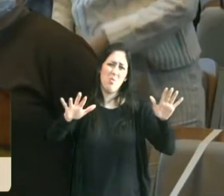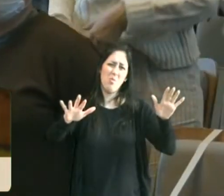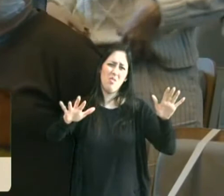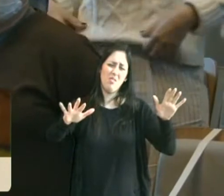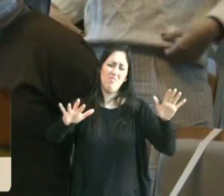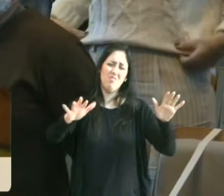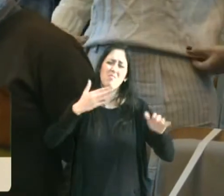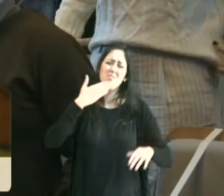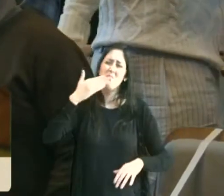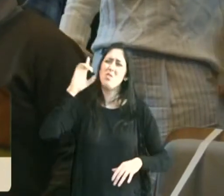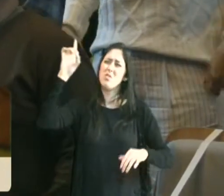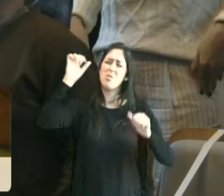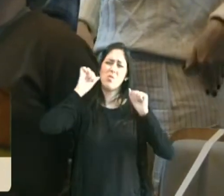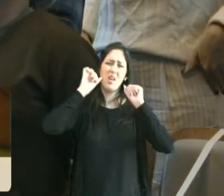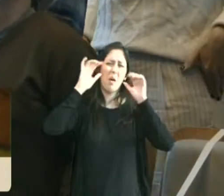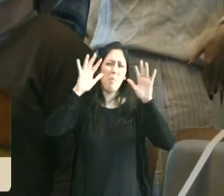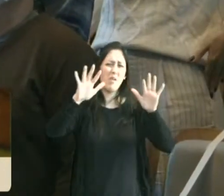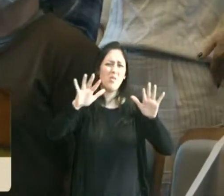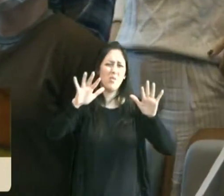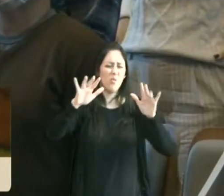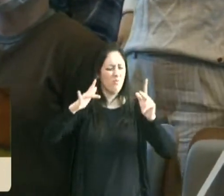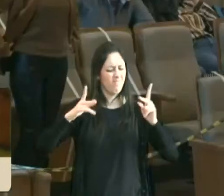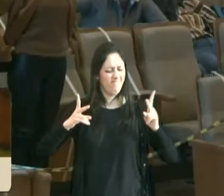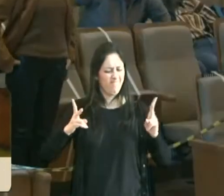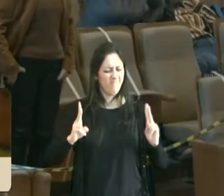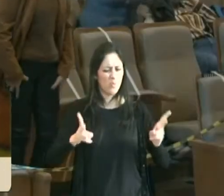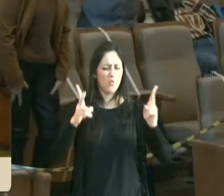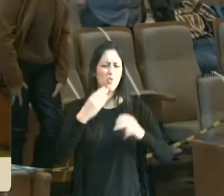recomeços, nesse tempo.